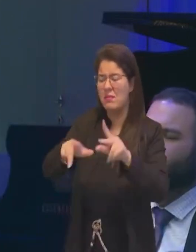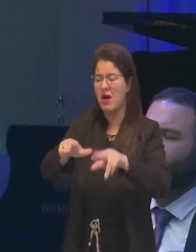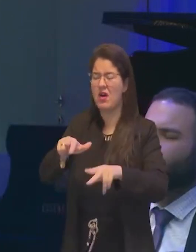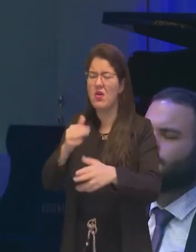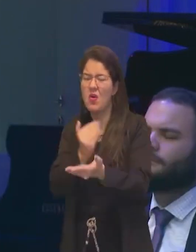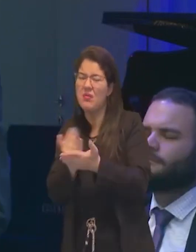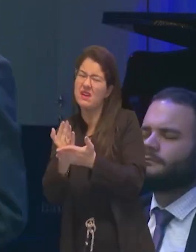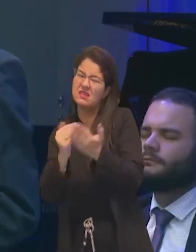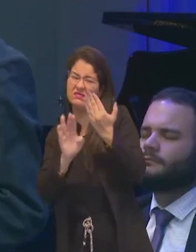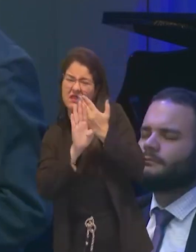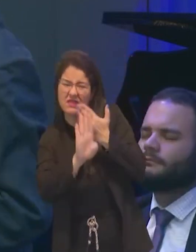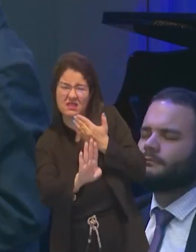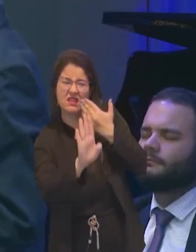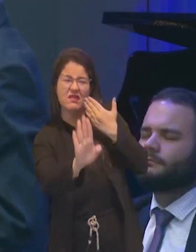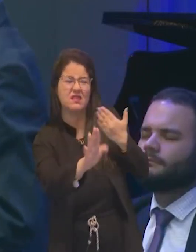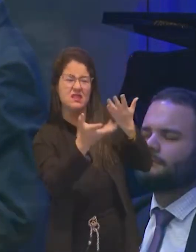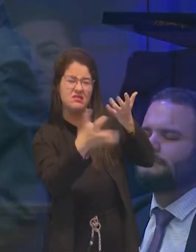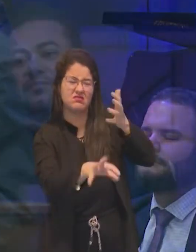igreja.